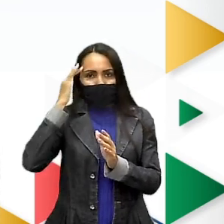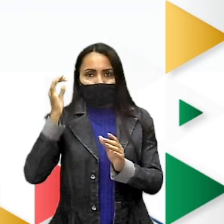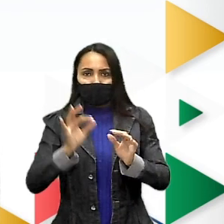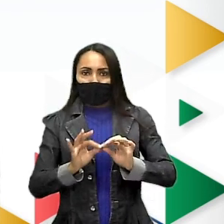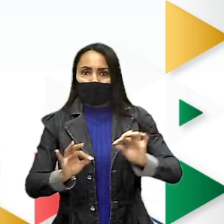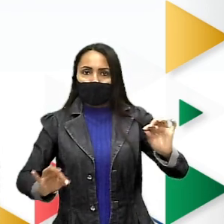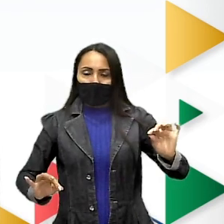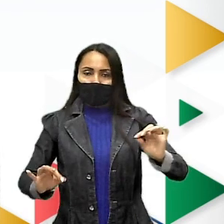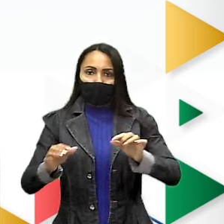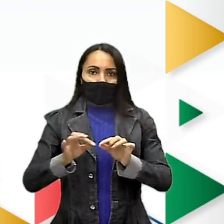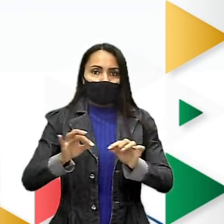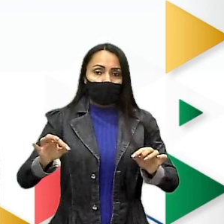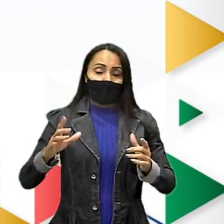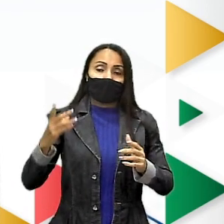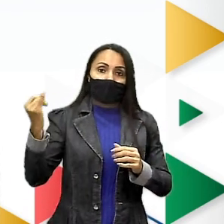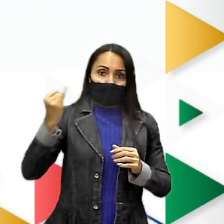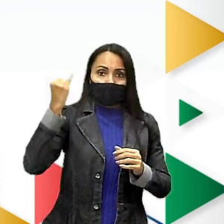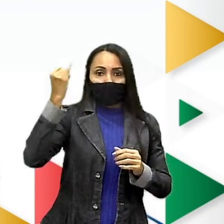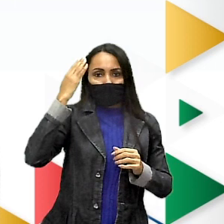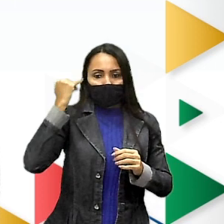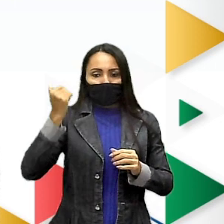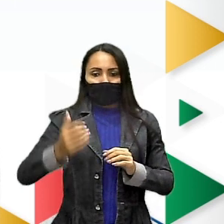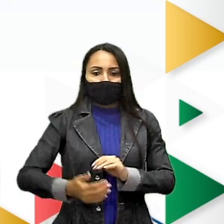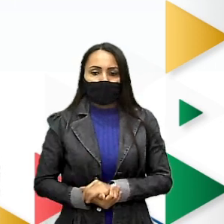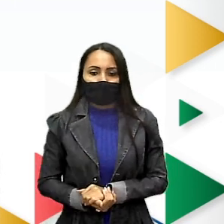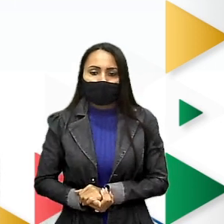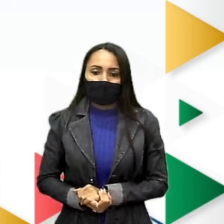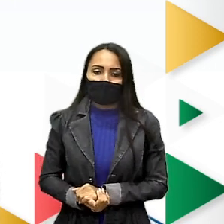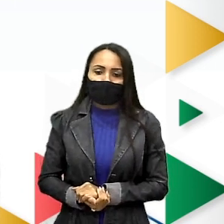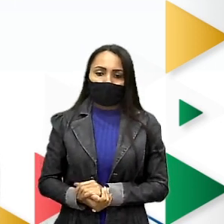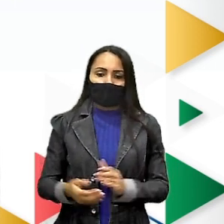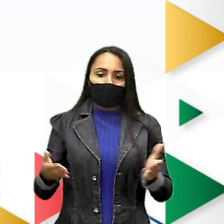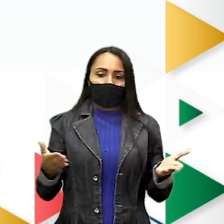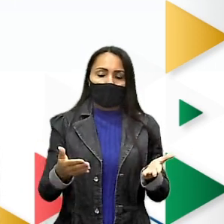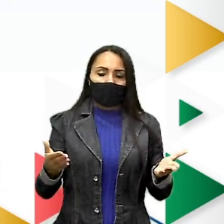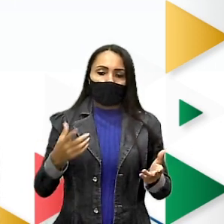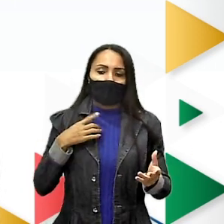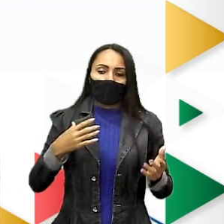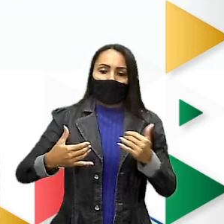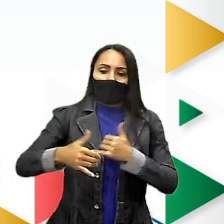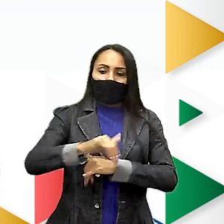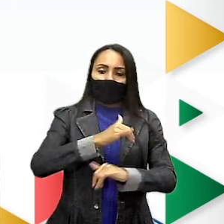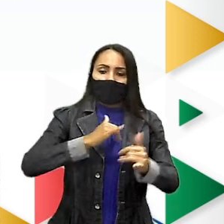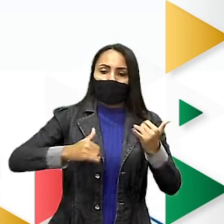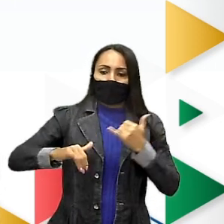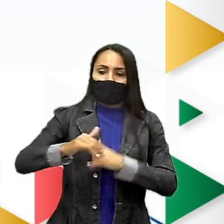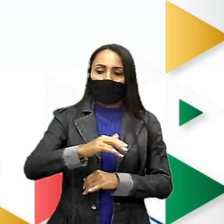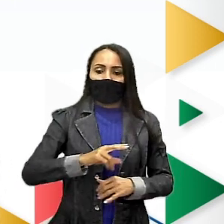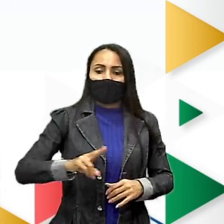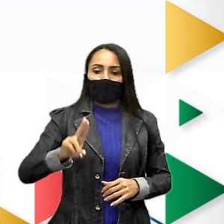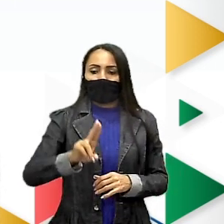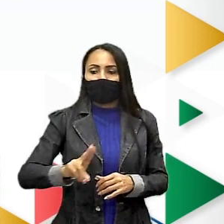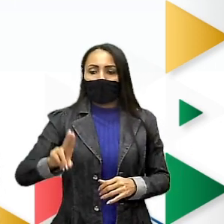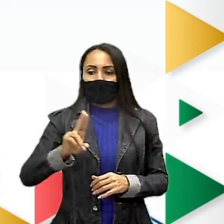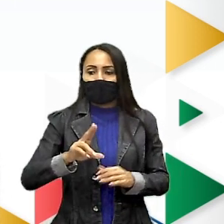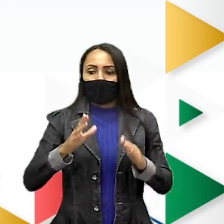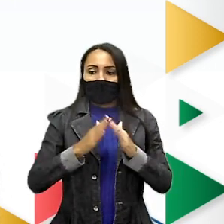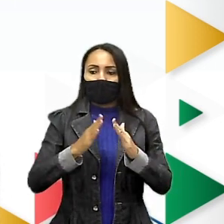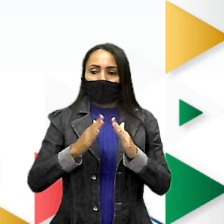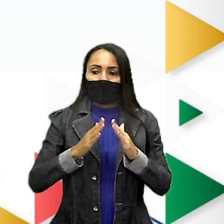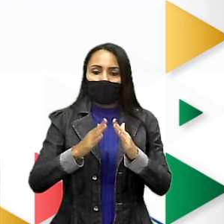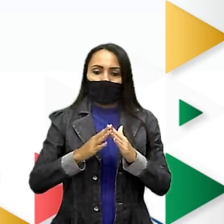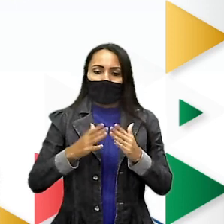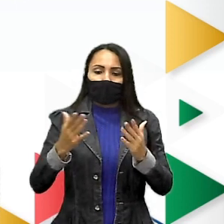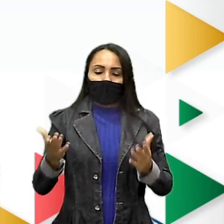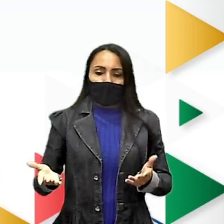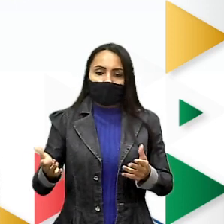bom? Isso é importante para a gente saber. Agora vamos para uma aplicação. A energia elétrica que utilizamos em casa é gerada pelas